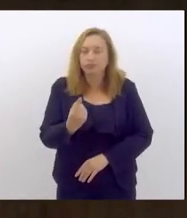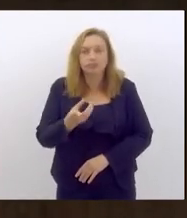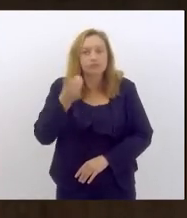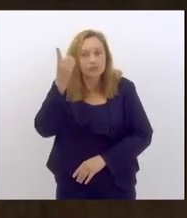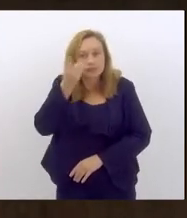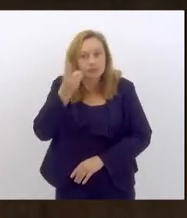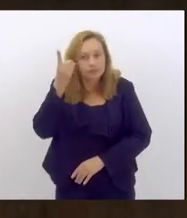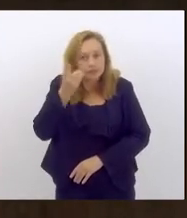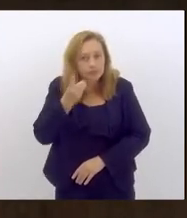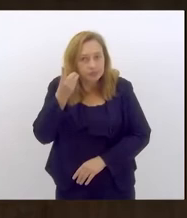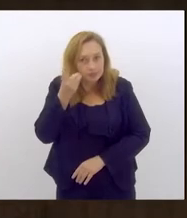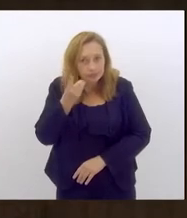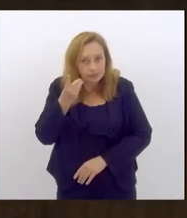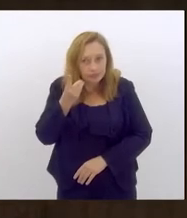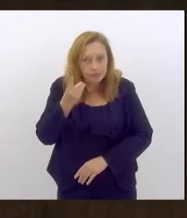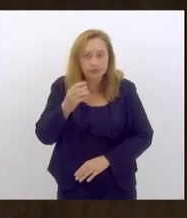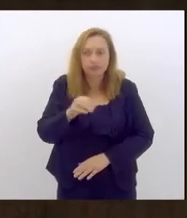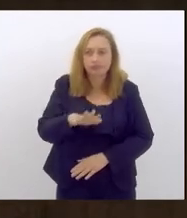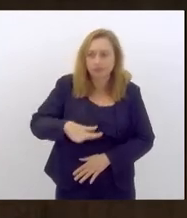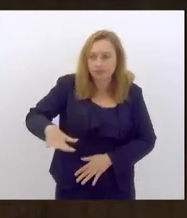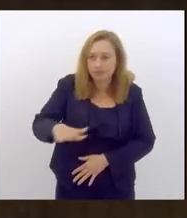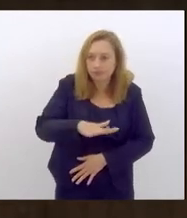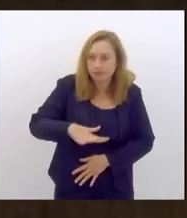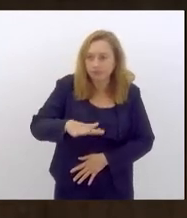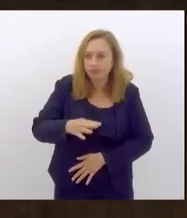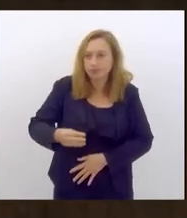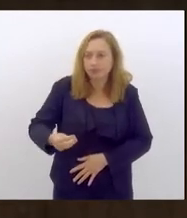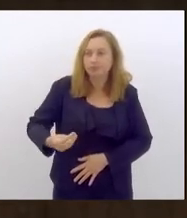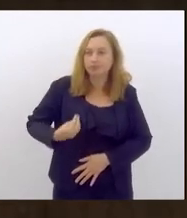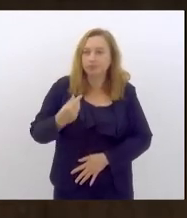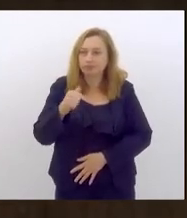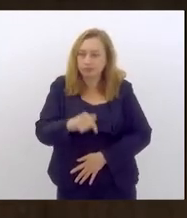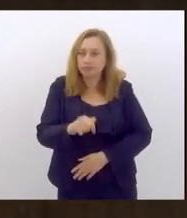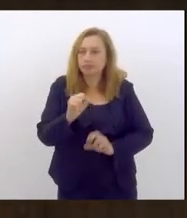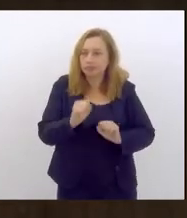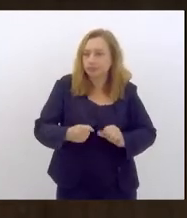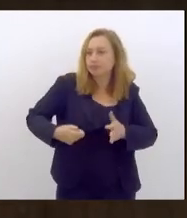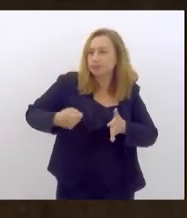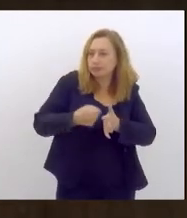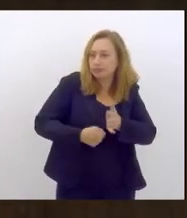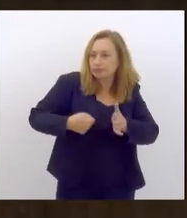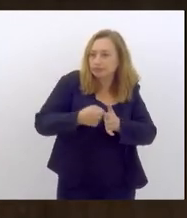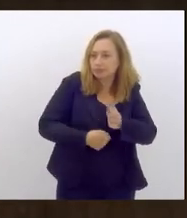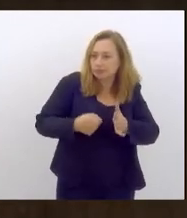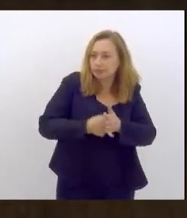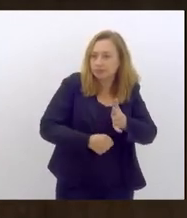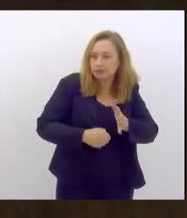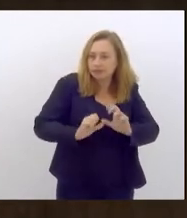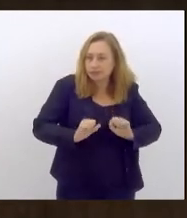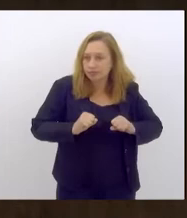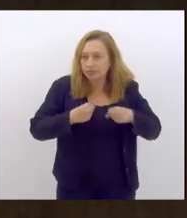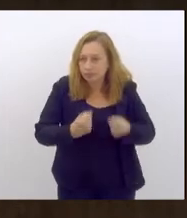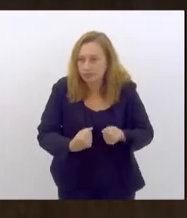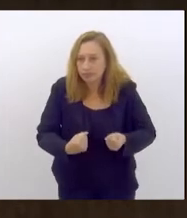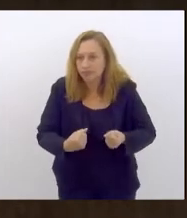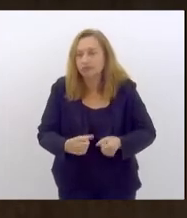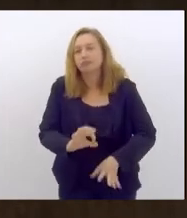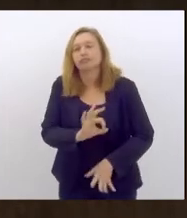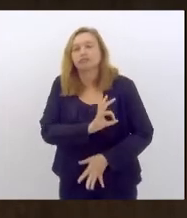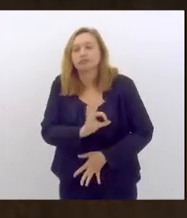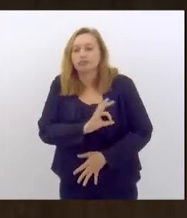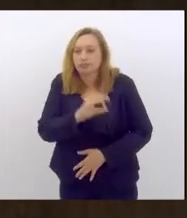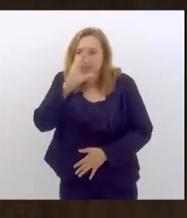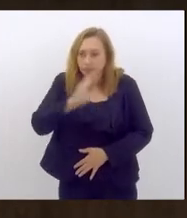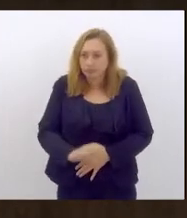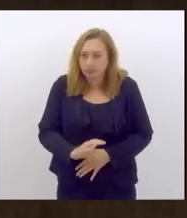deputada dessa área, estive presente e pude lutar pela defesa dos policiais